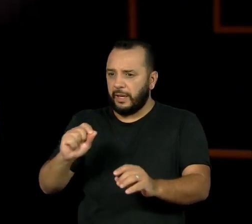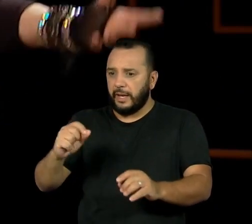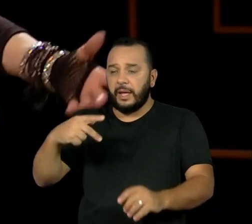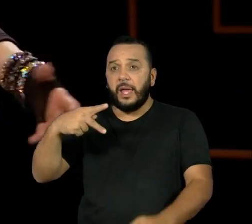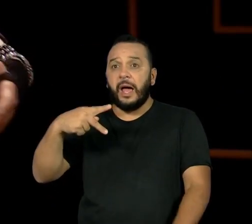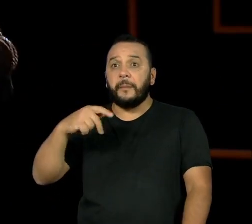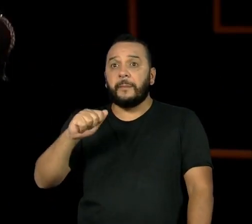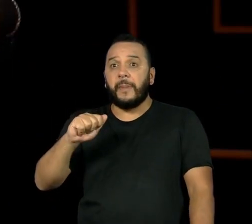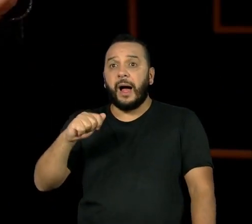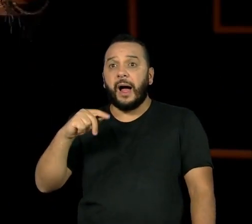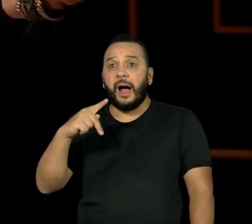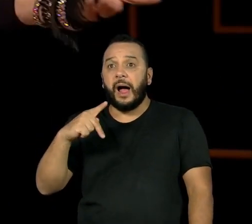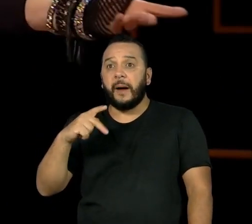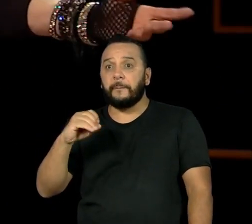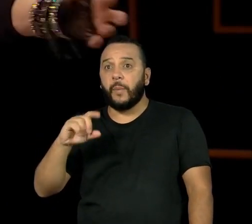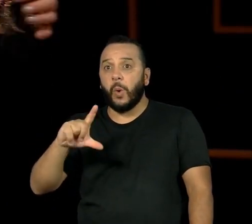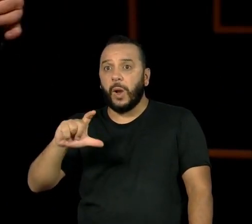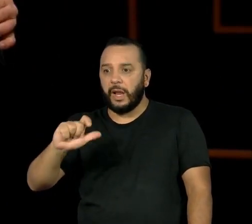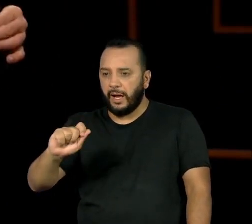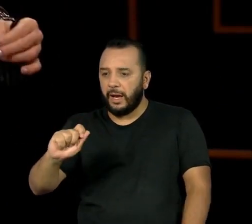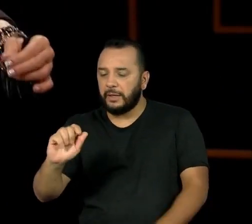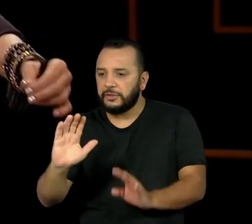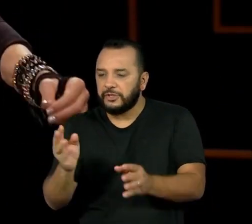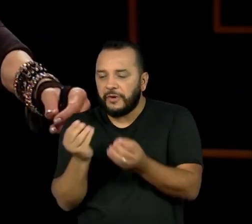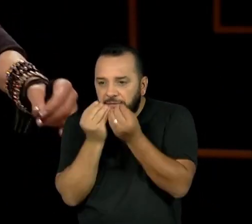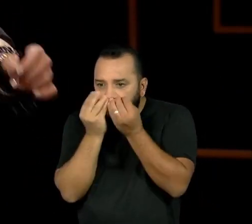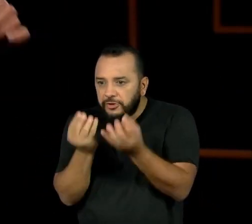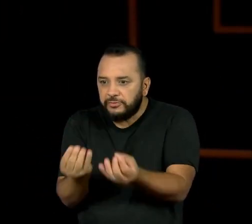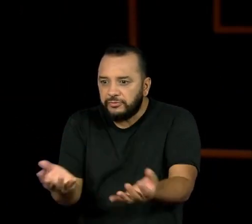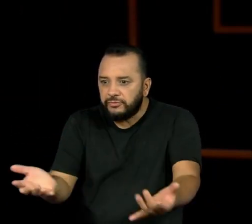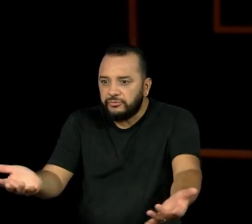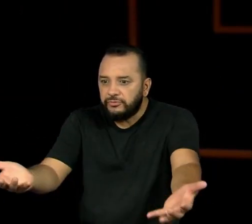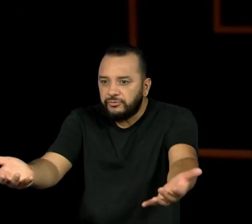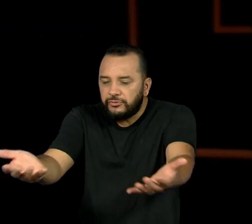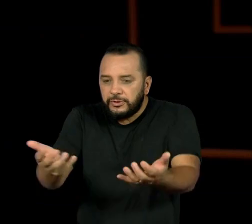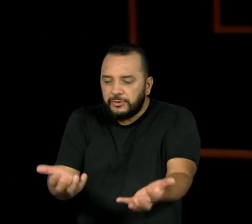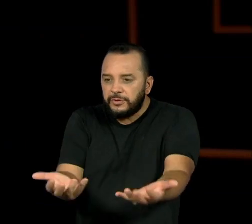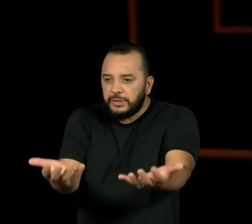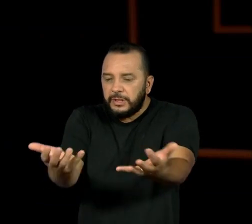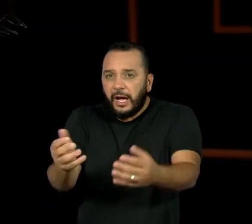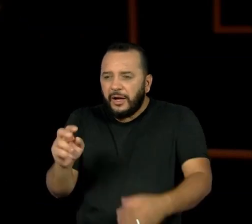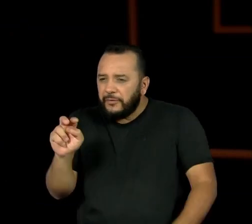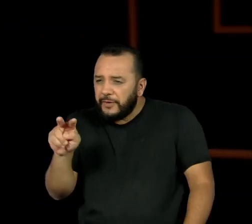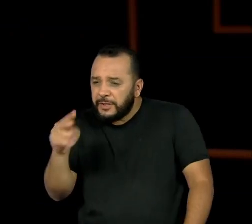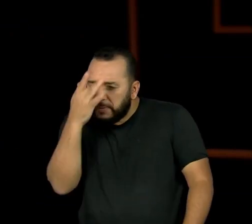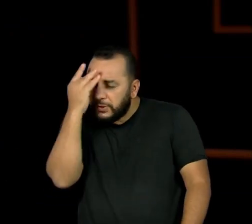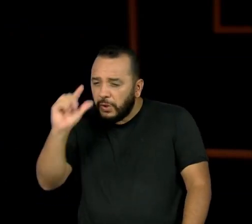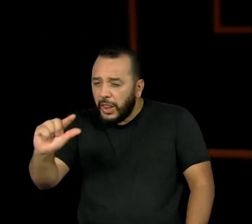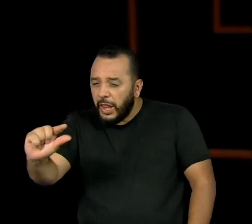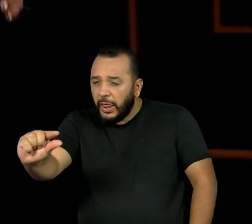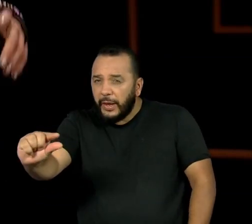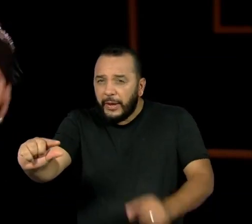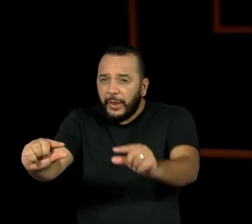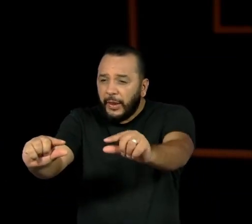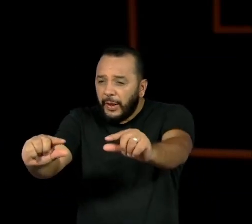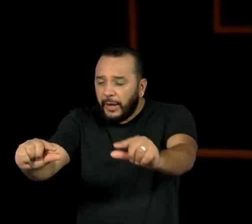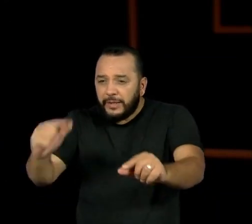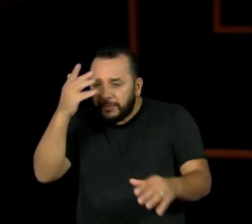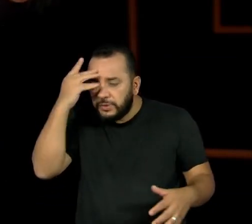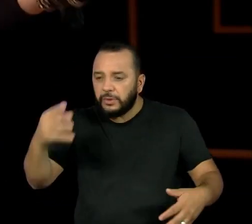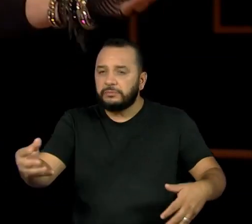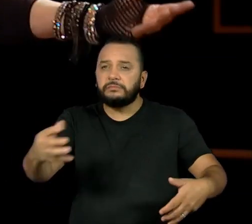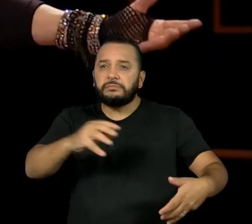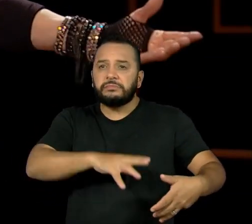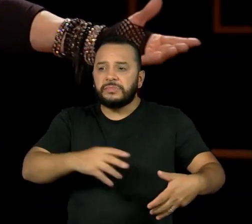da papoula. Eu olho aquele campo, vejo aqueles pequenininho, aqueles caras arrumando, pegando, colhendo, mas